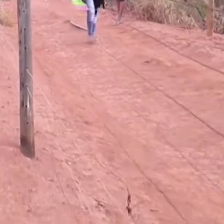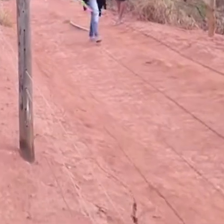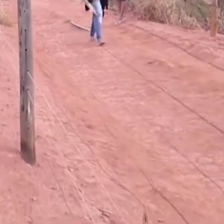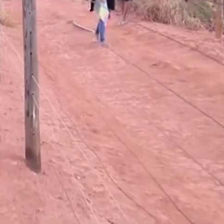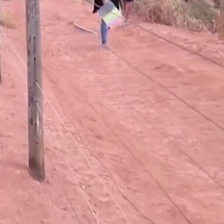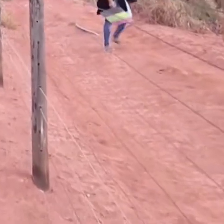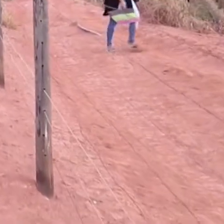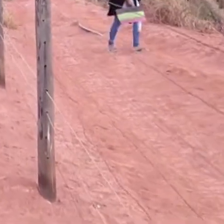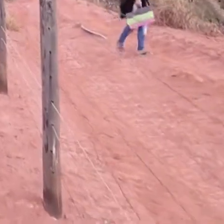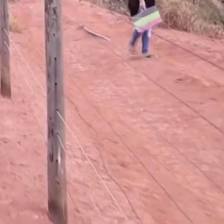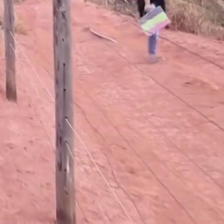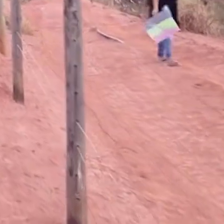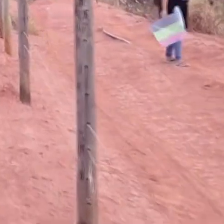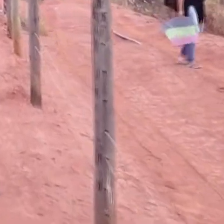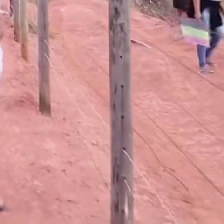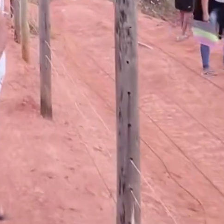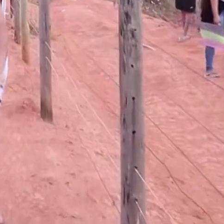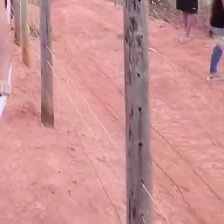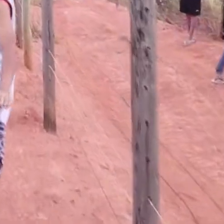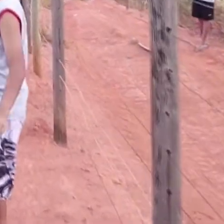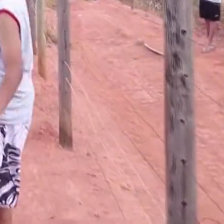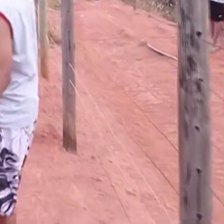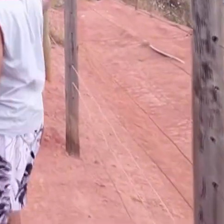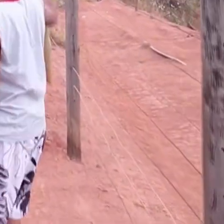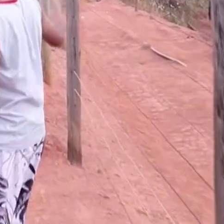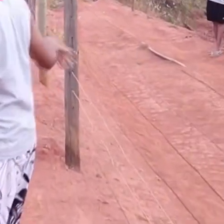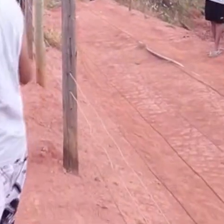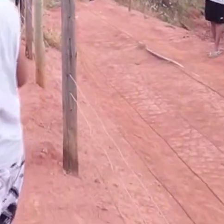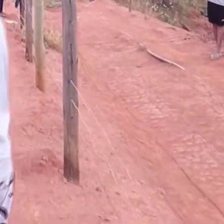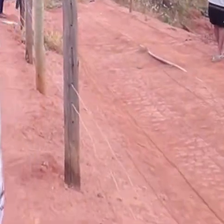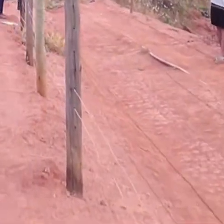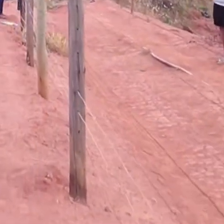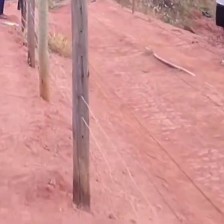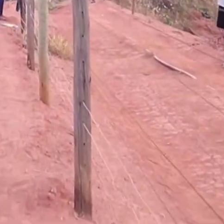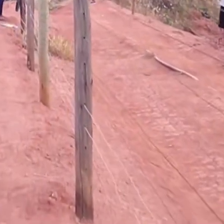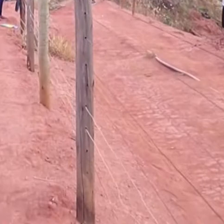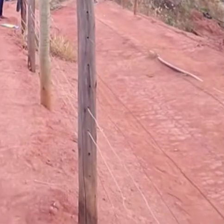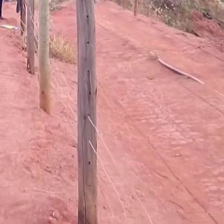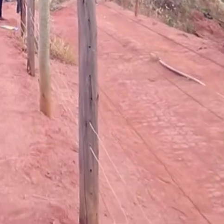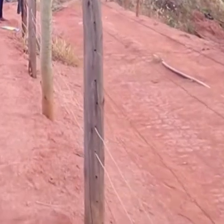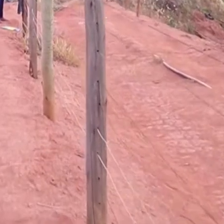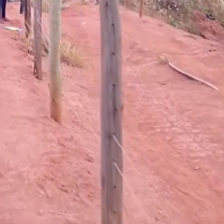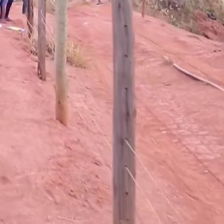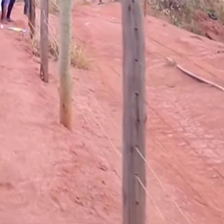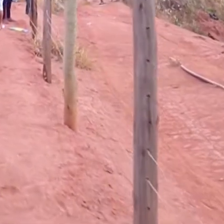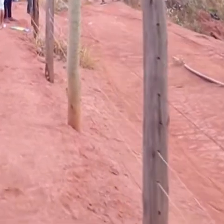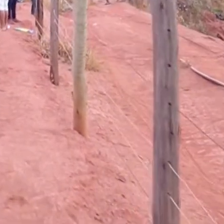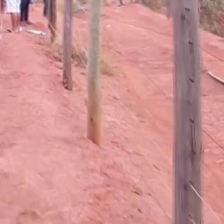We'll be right back.